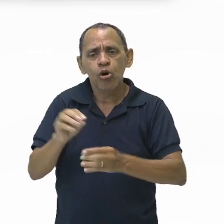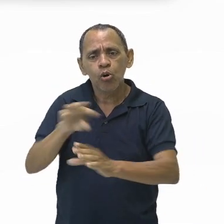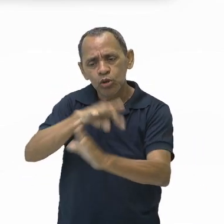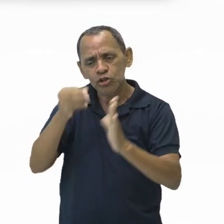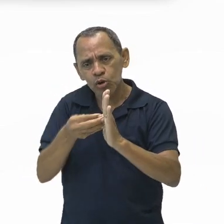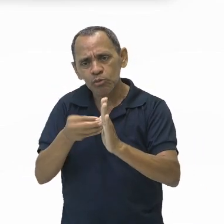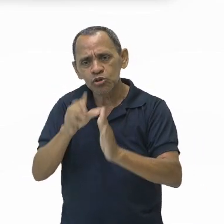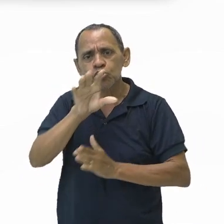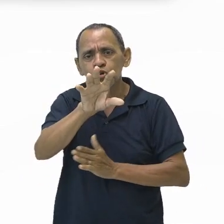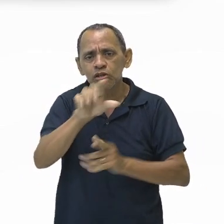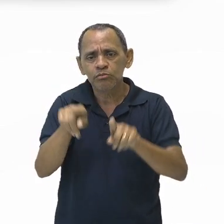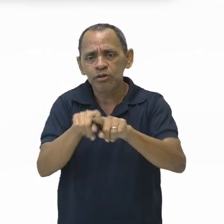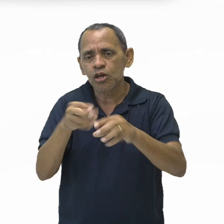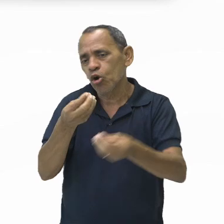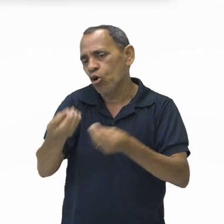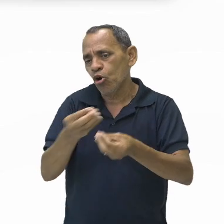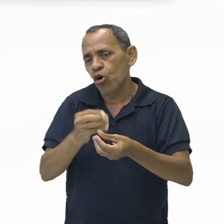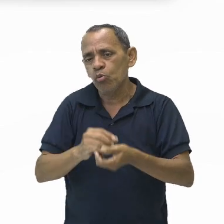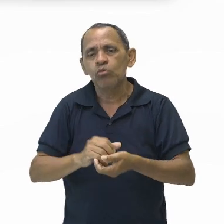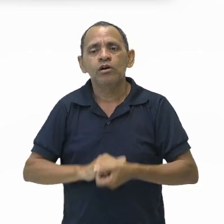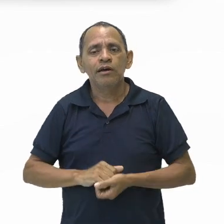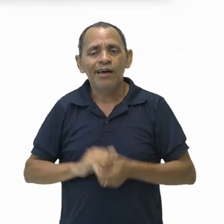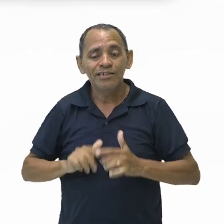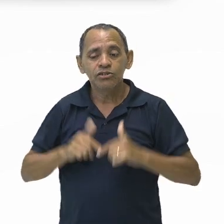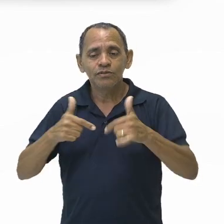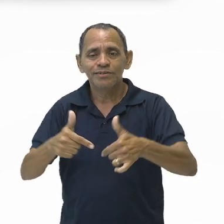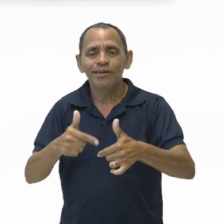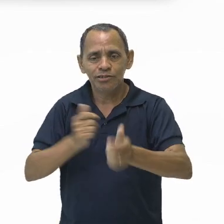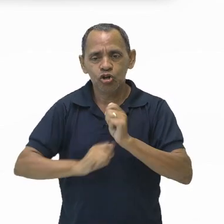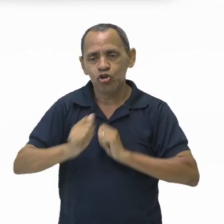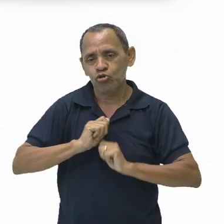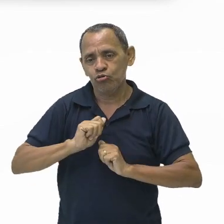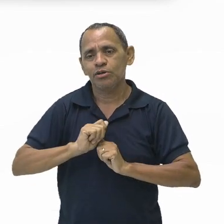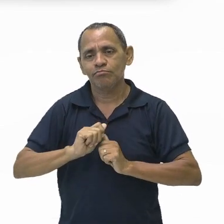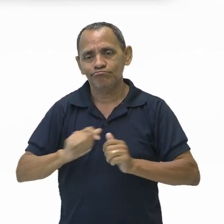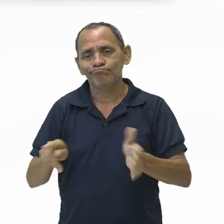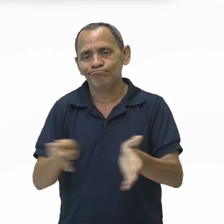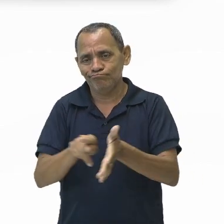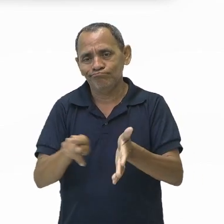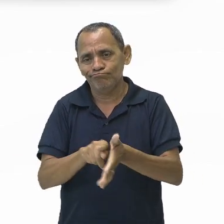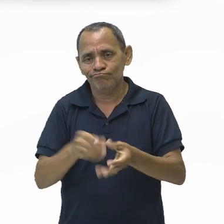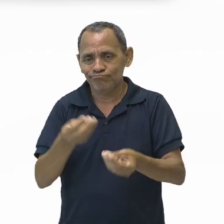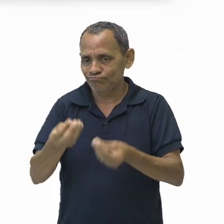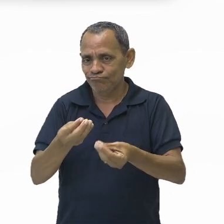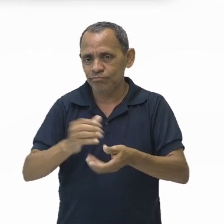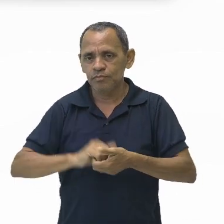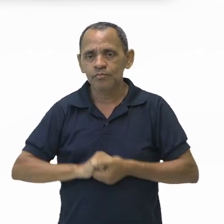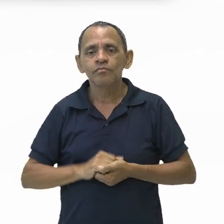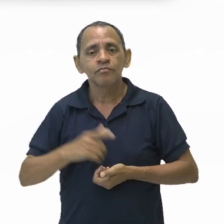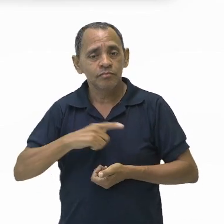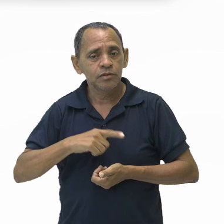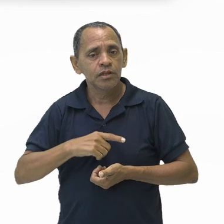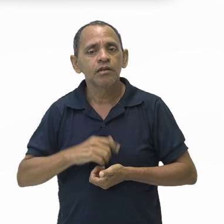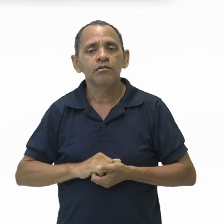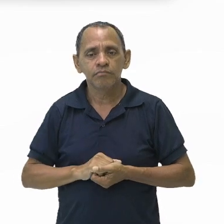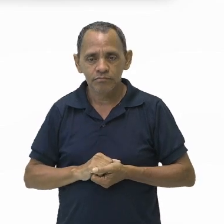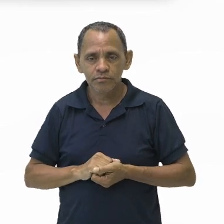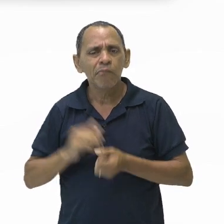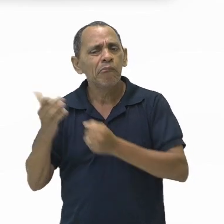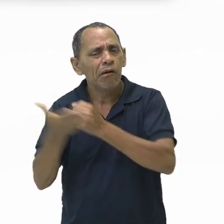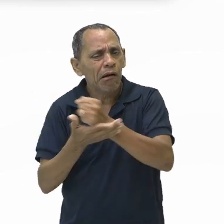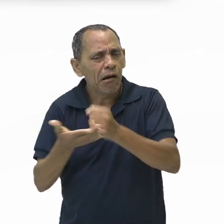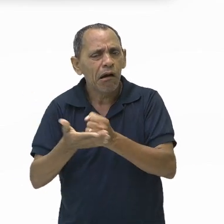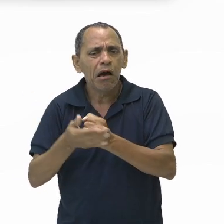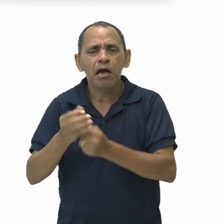quais tem sido a vocação, né, econômica da região? E a gente tem muito baseado ainda a questão dos